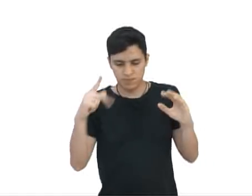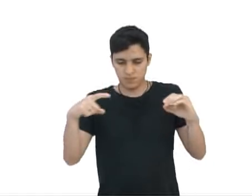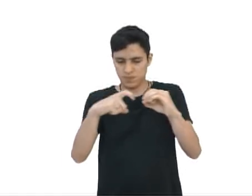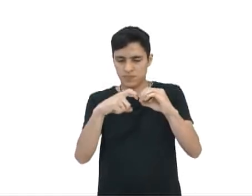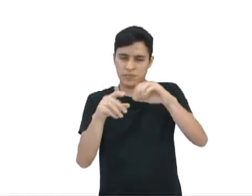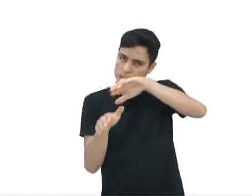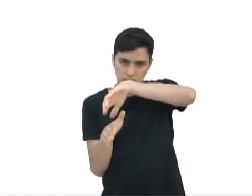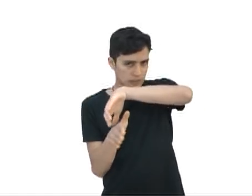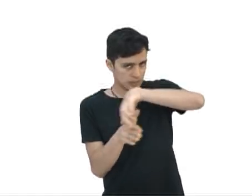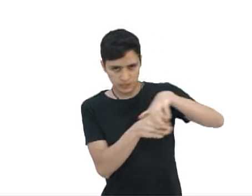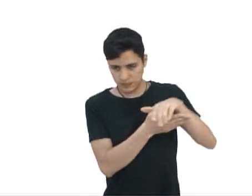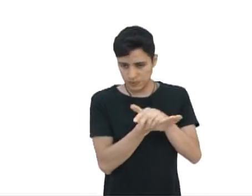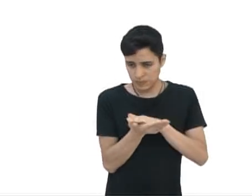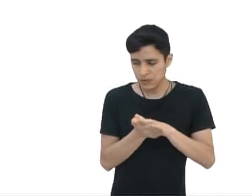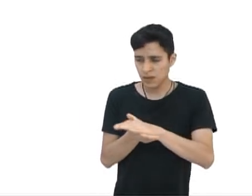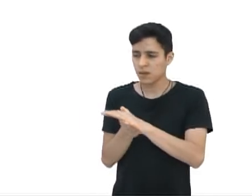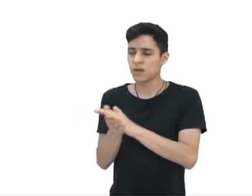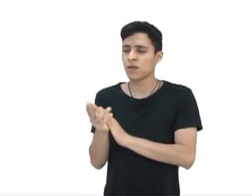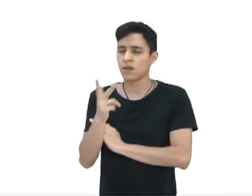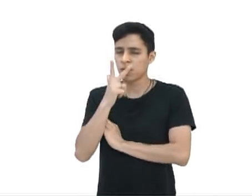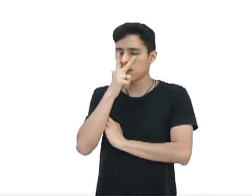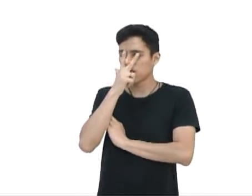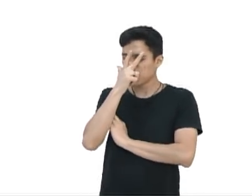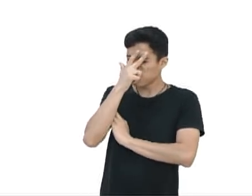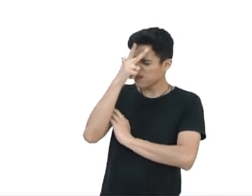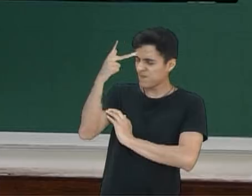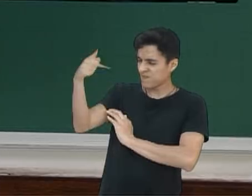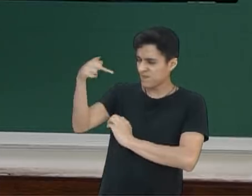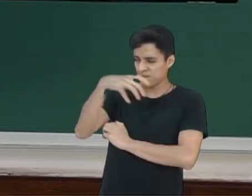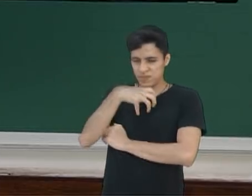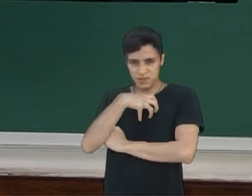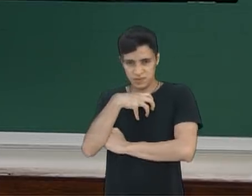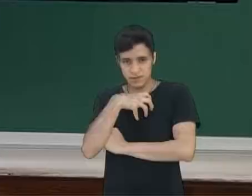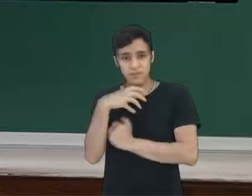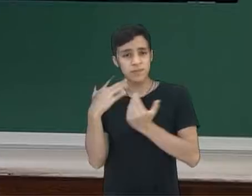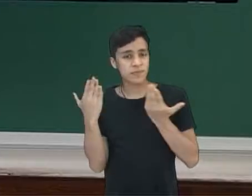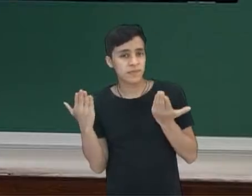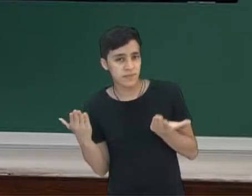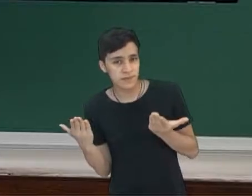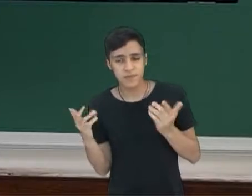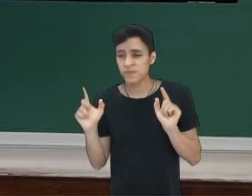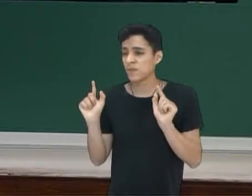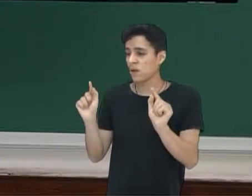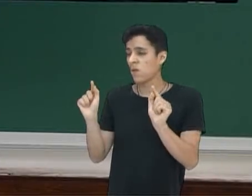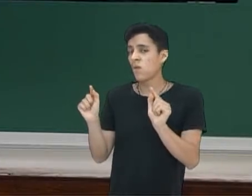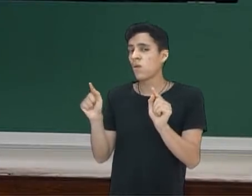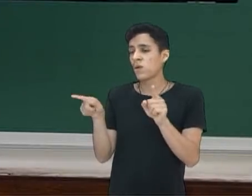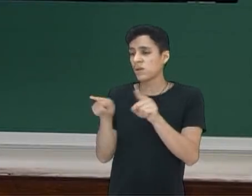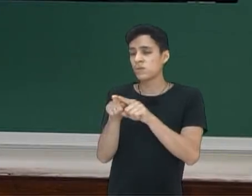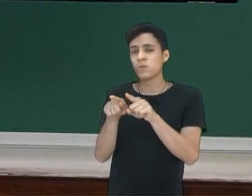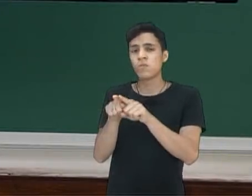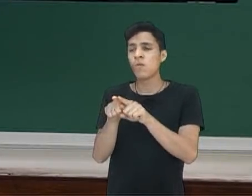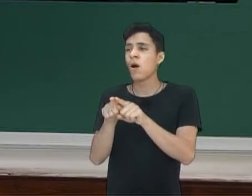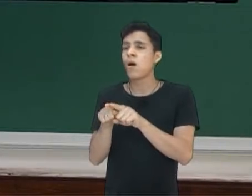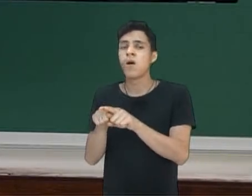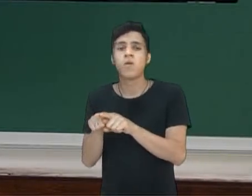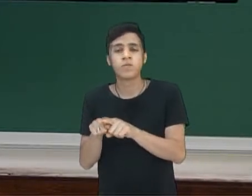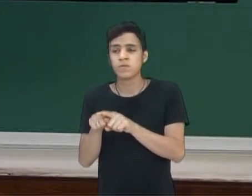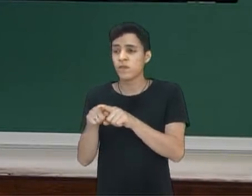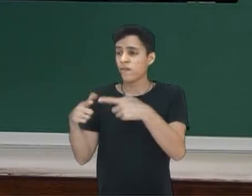gametas, de células reprodutivas, e quando são gerados descendentes